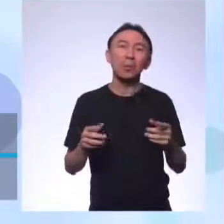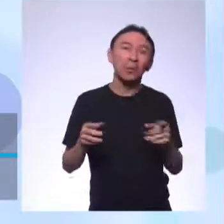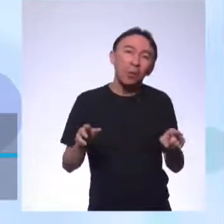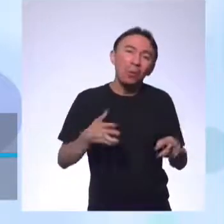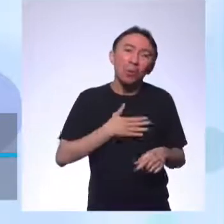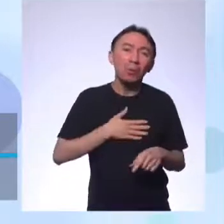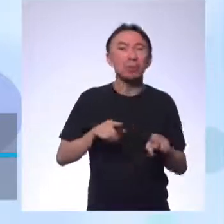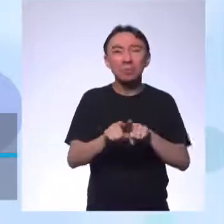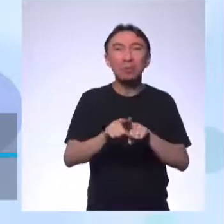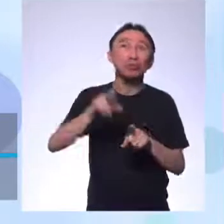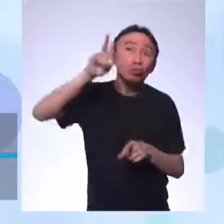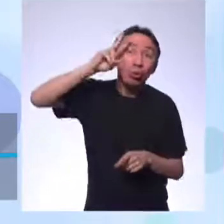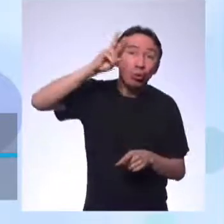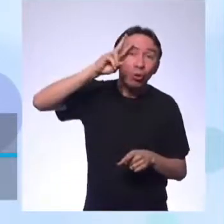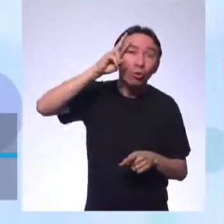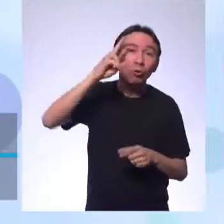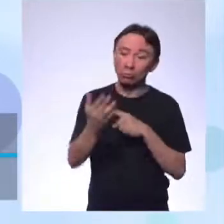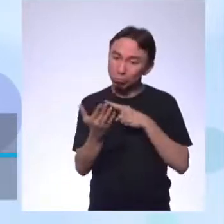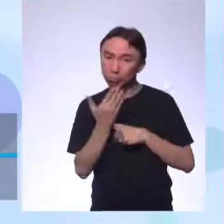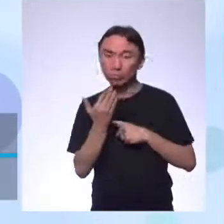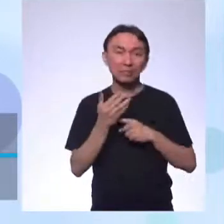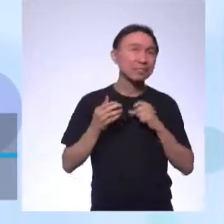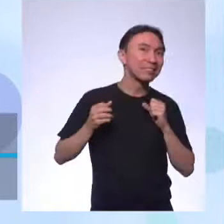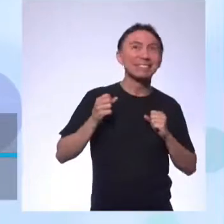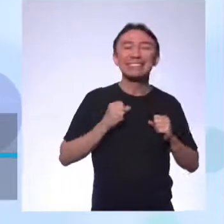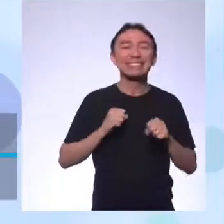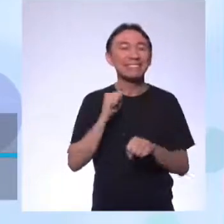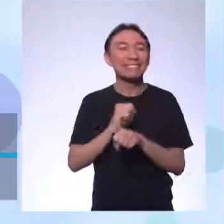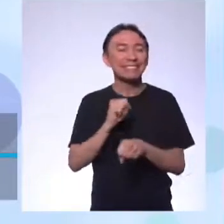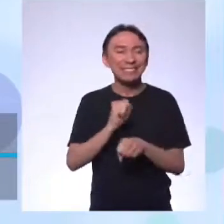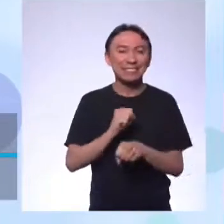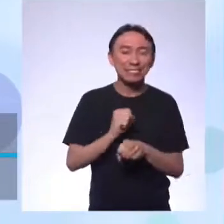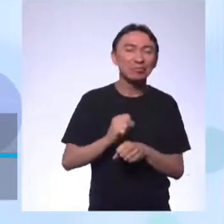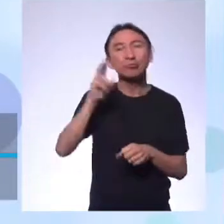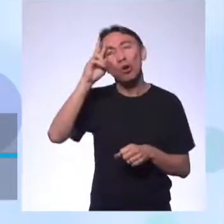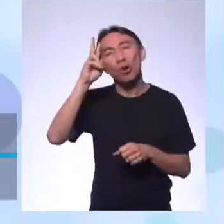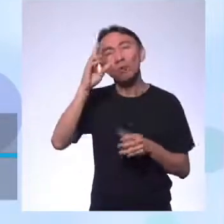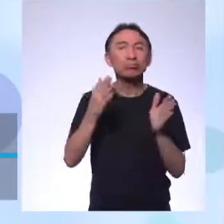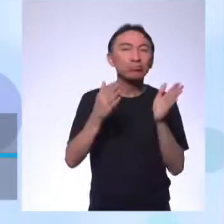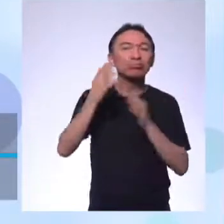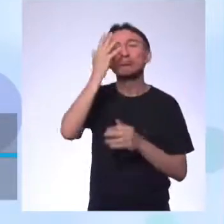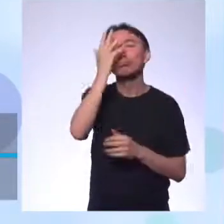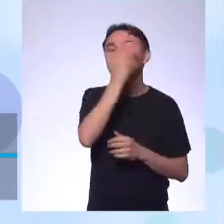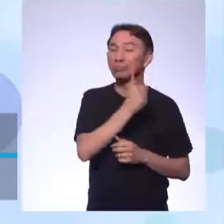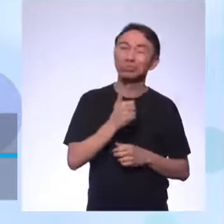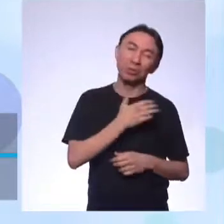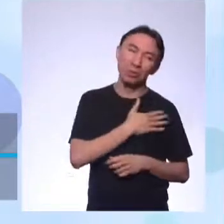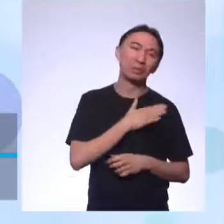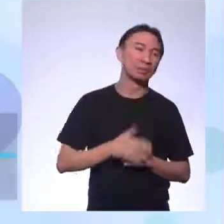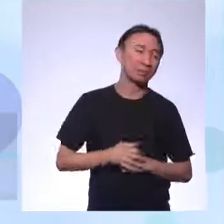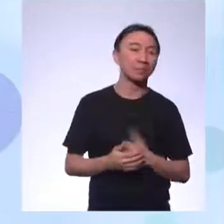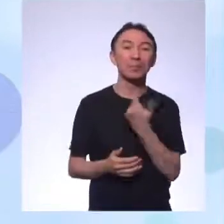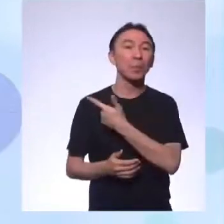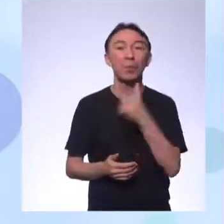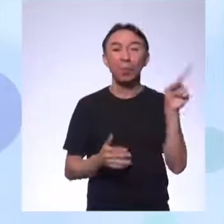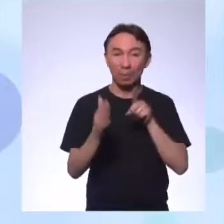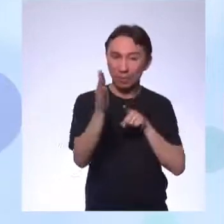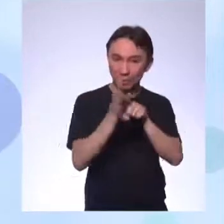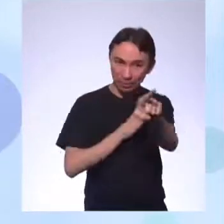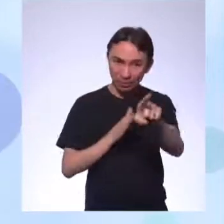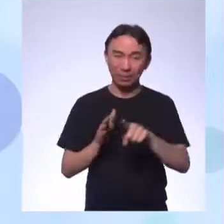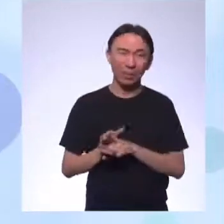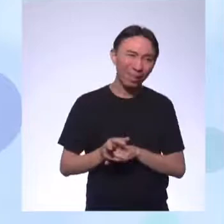Isso mesmo, olha, é necessário ter esperança também. Ler histórias bonitas, né? Mas vamos para a próxima pergunta? Essa pergunta é